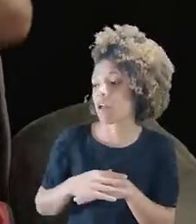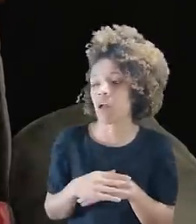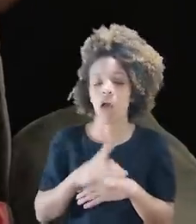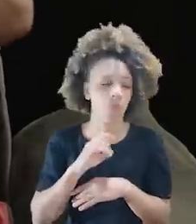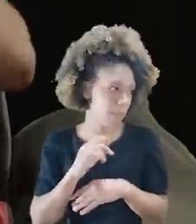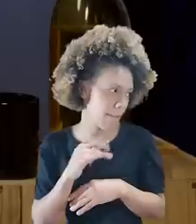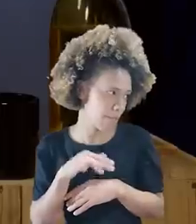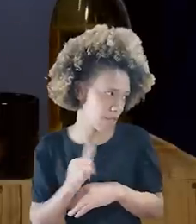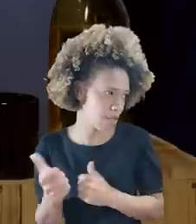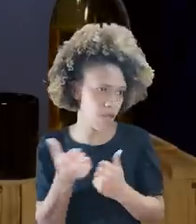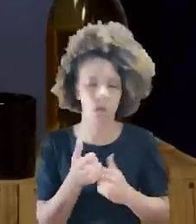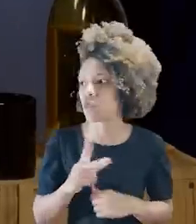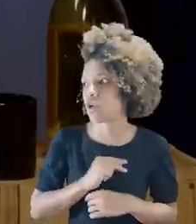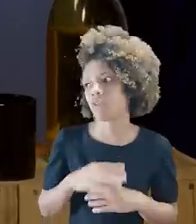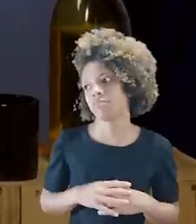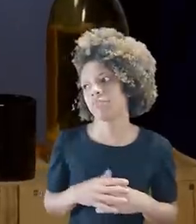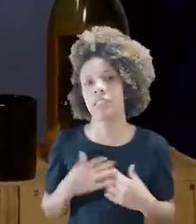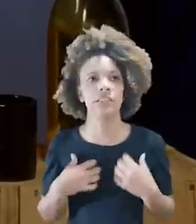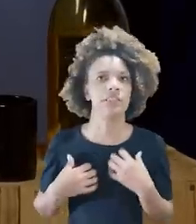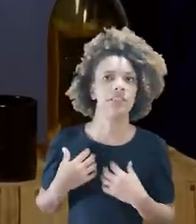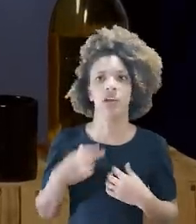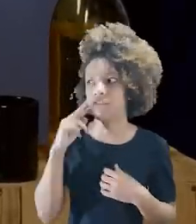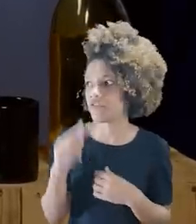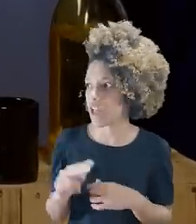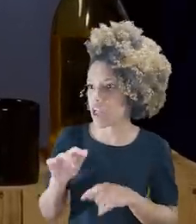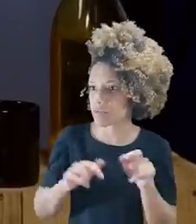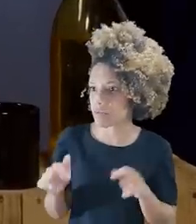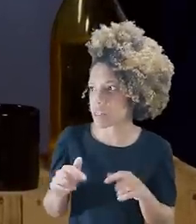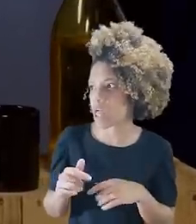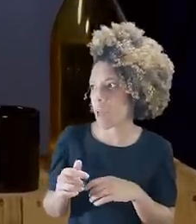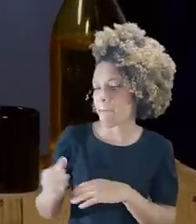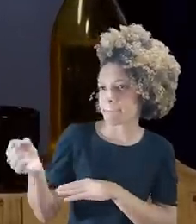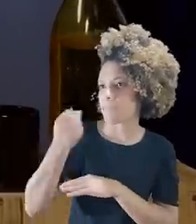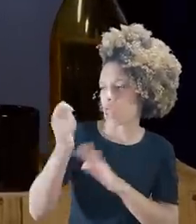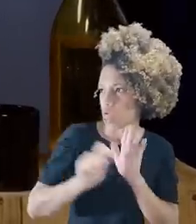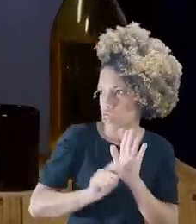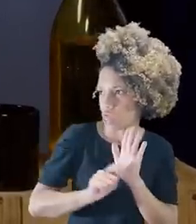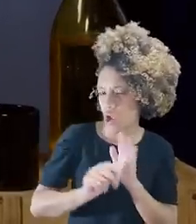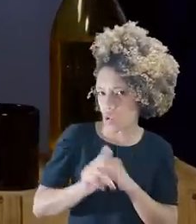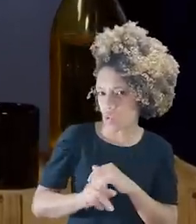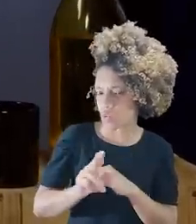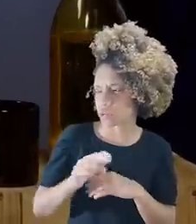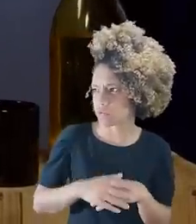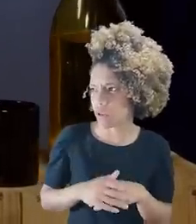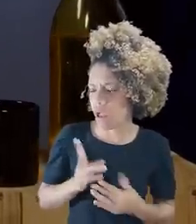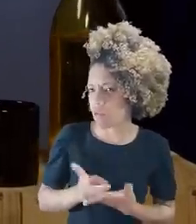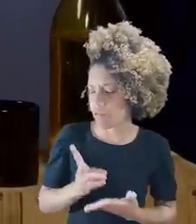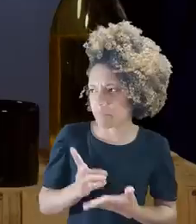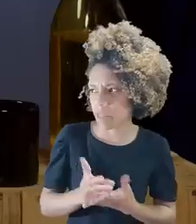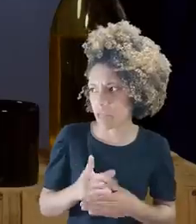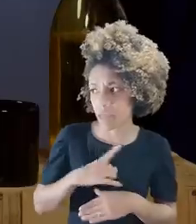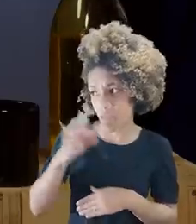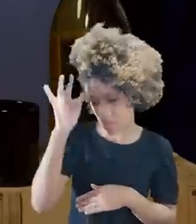dopamina é tanto que eu tá tanto que a gente vê muitas pessoas usando bebida drogas e que tem